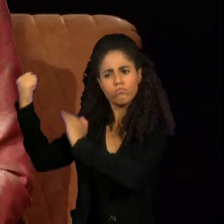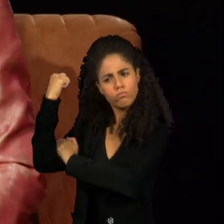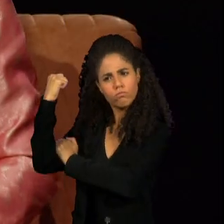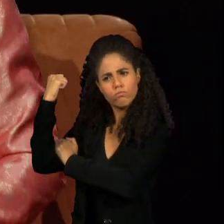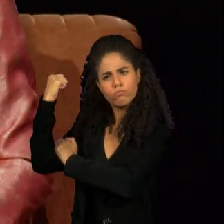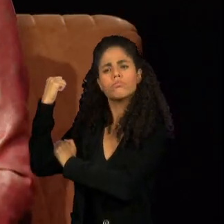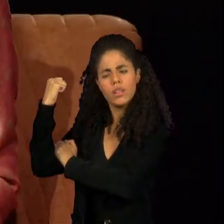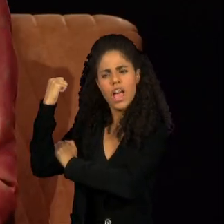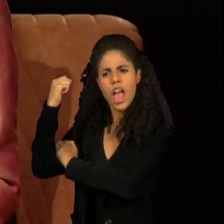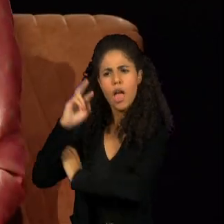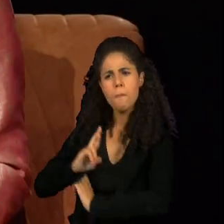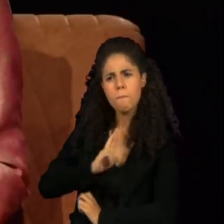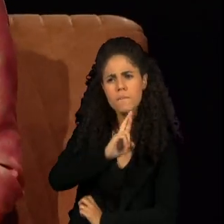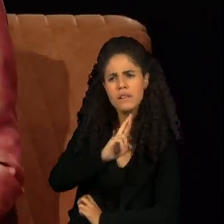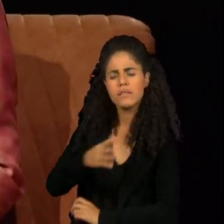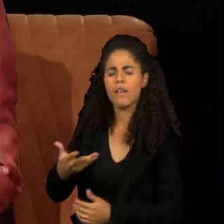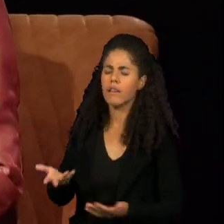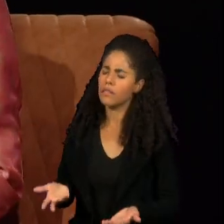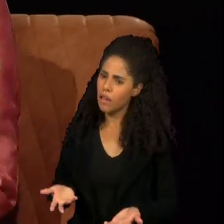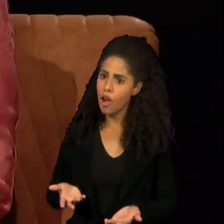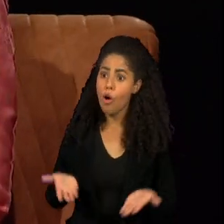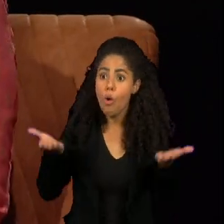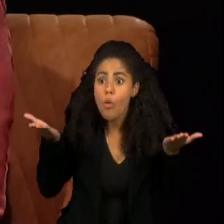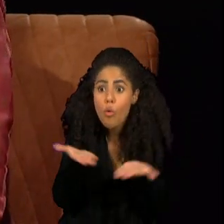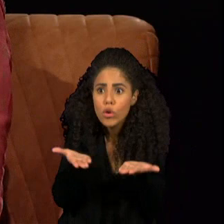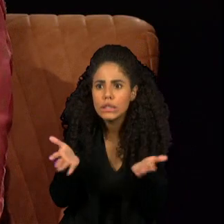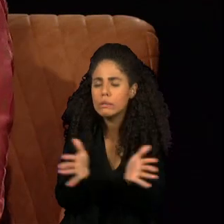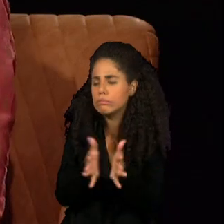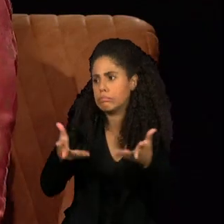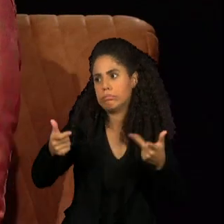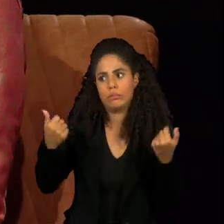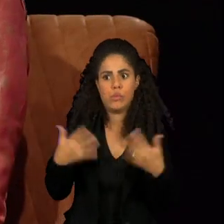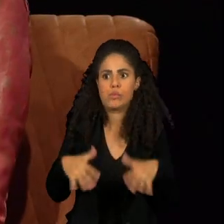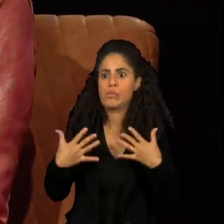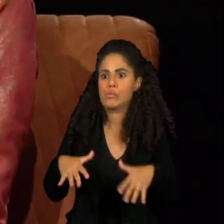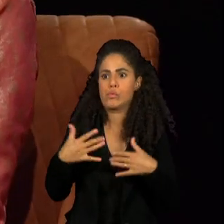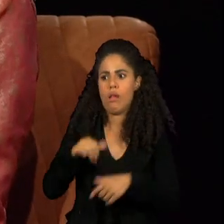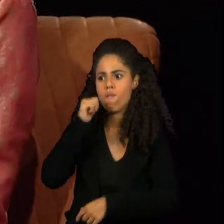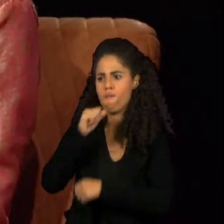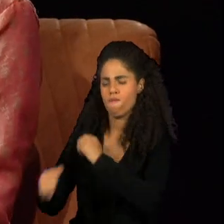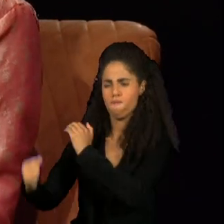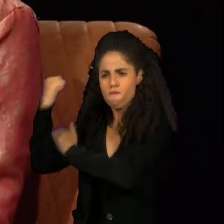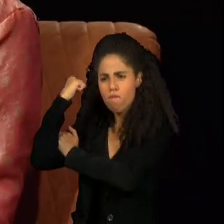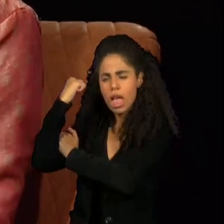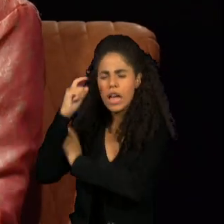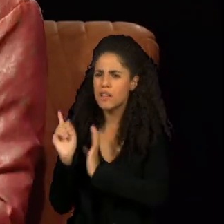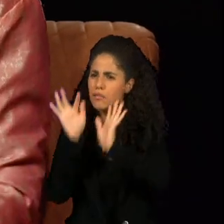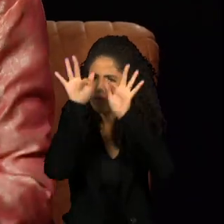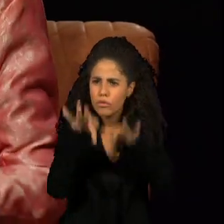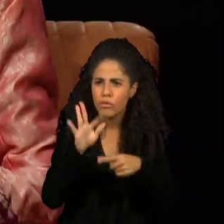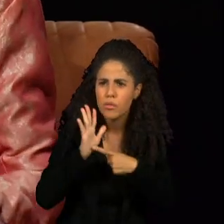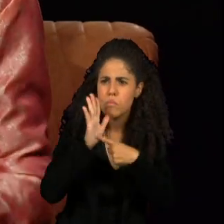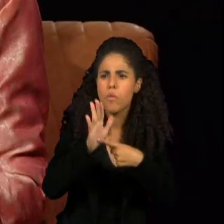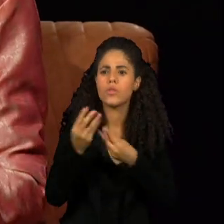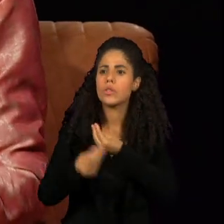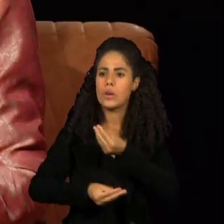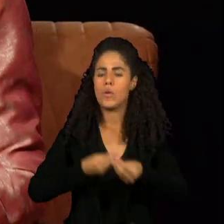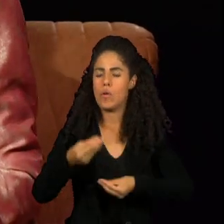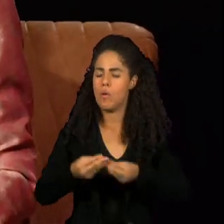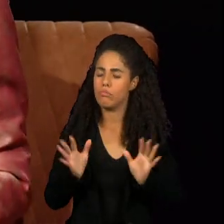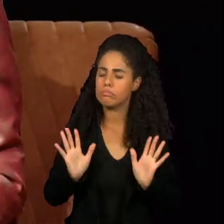que, incrivelmente hoje, com o final, inclusive, aquele final que